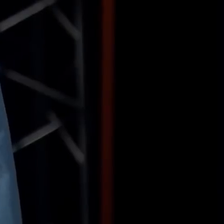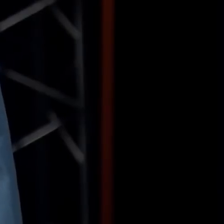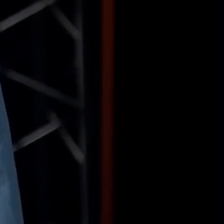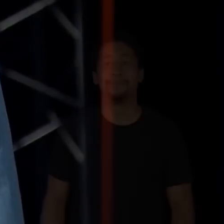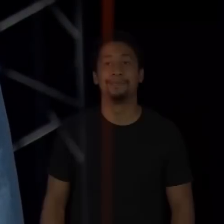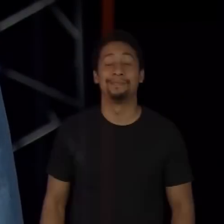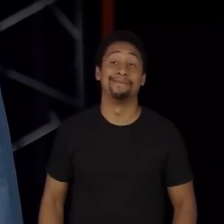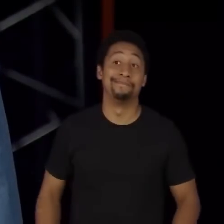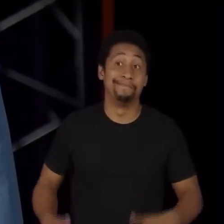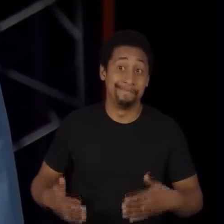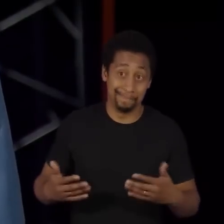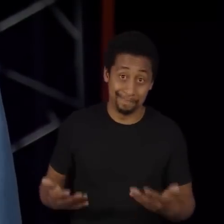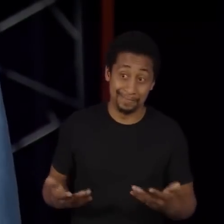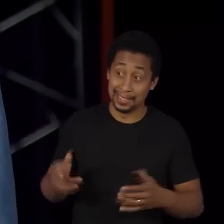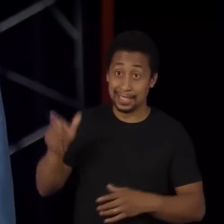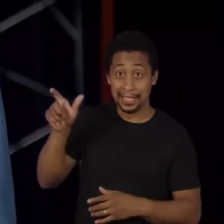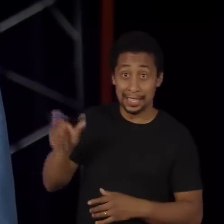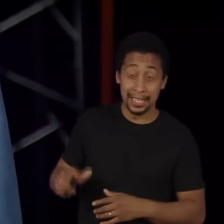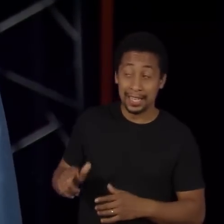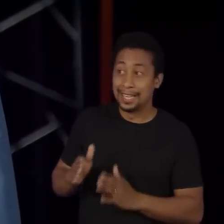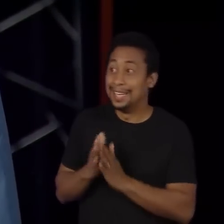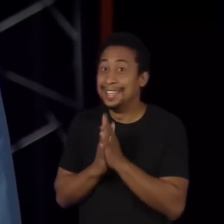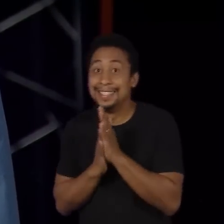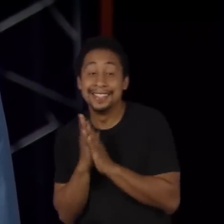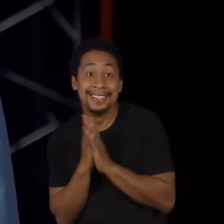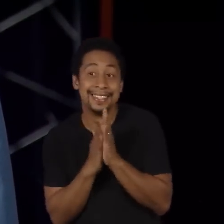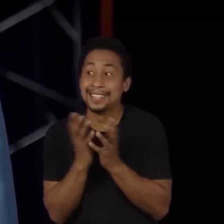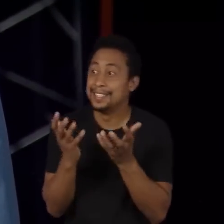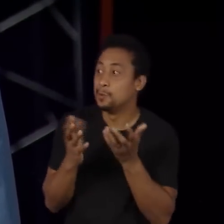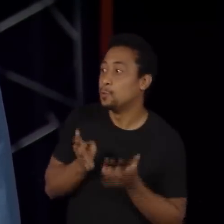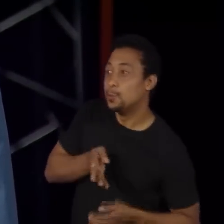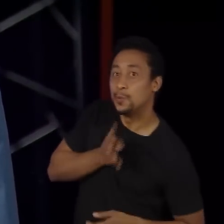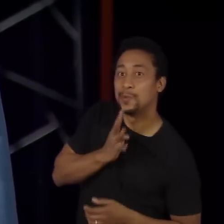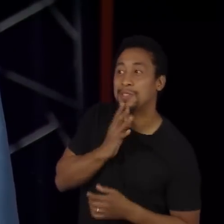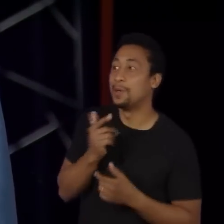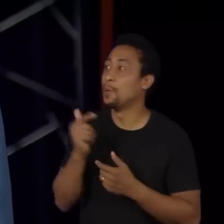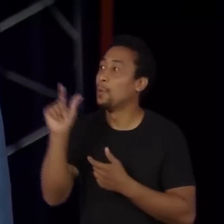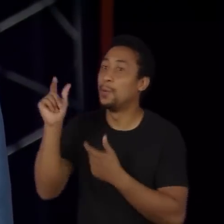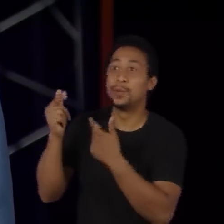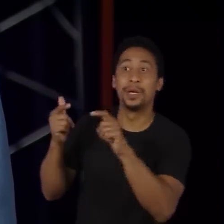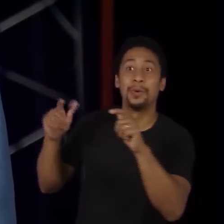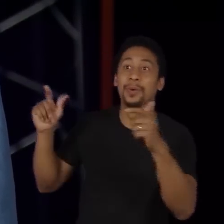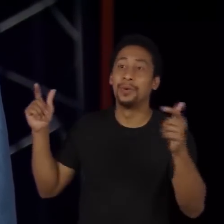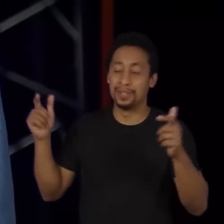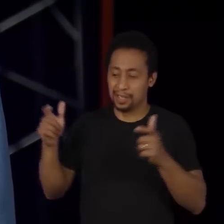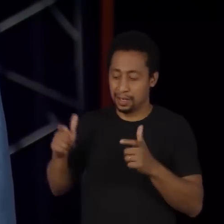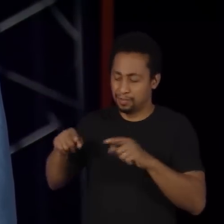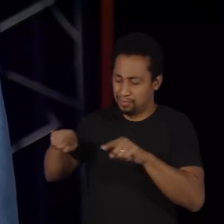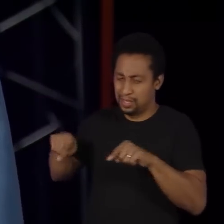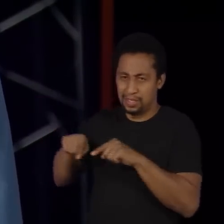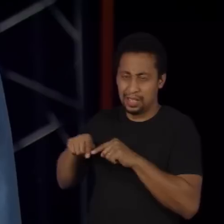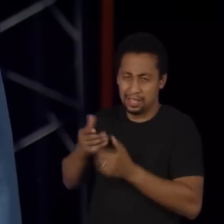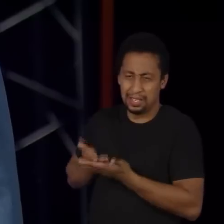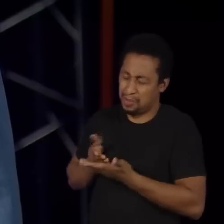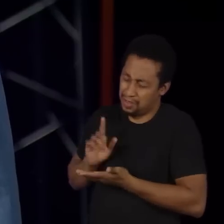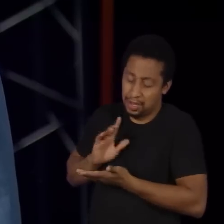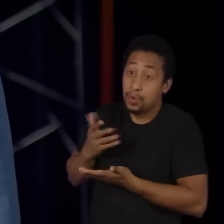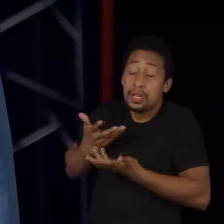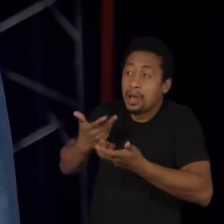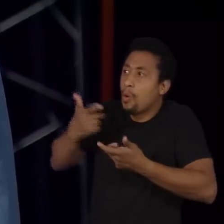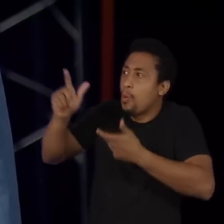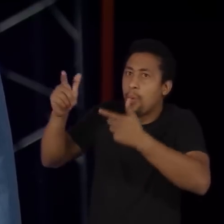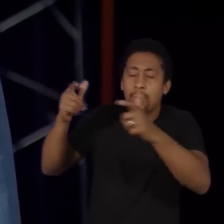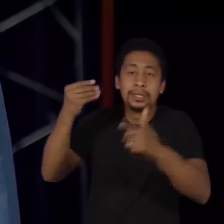Com toda a sua ansiedade por conhecer outras vivências além dos limites da sala de aula, Maria Alice